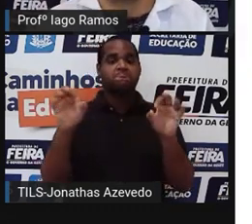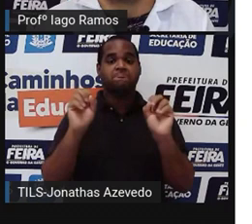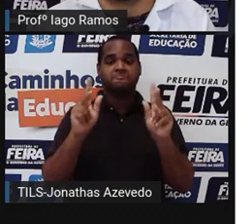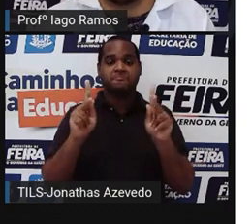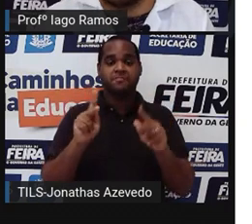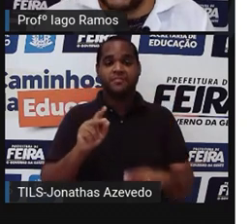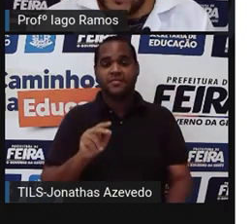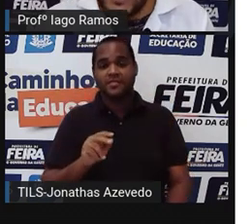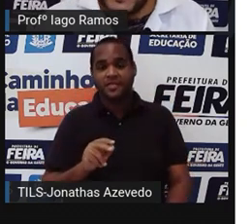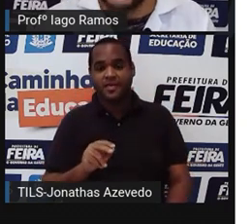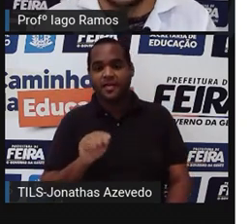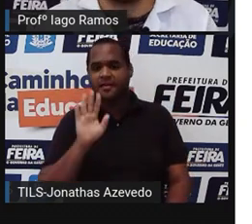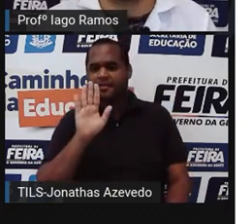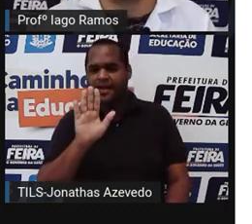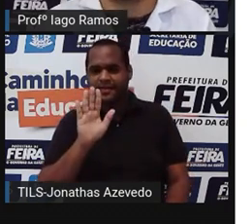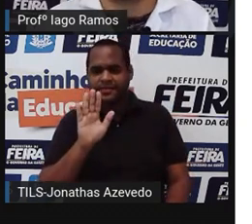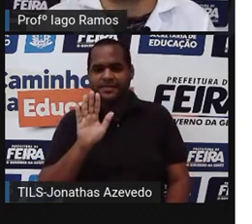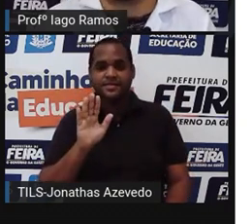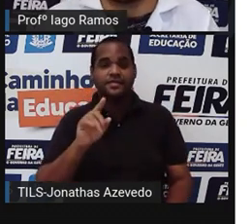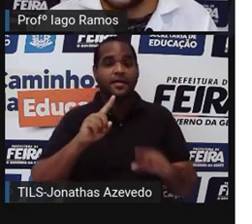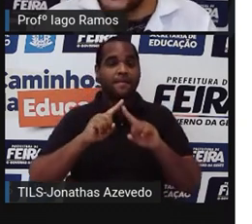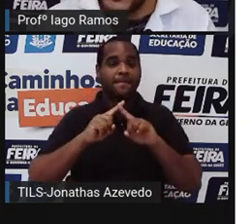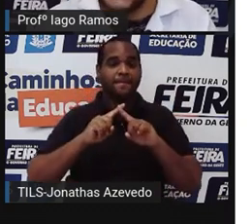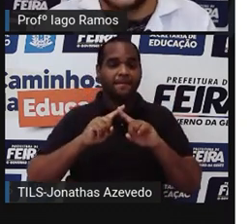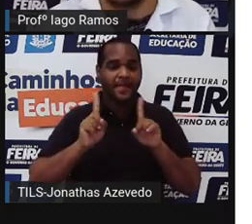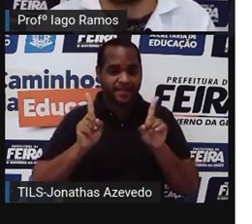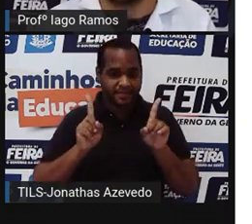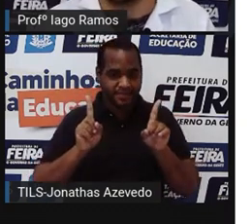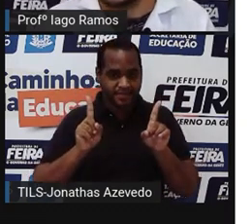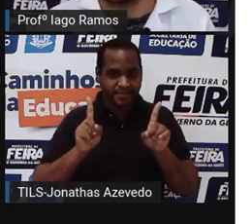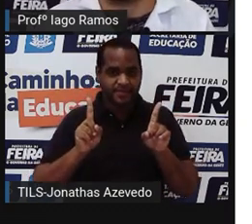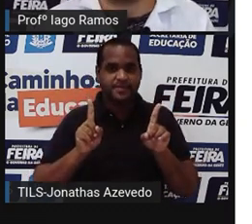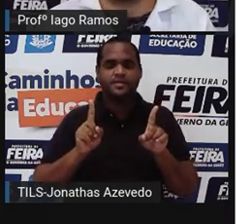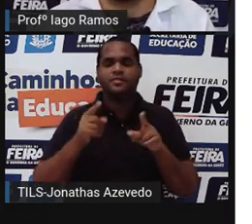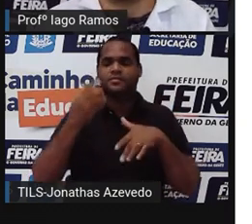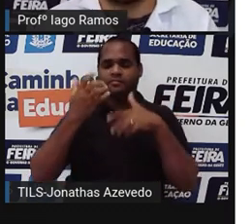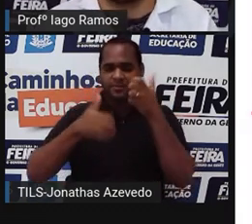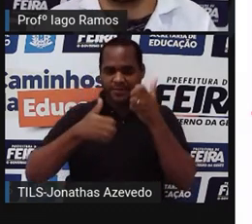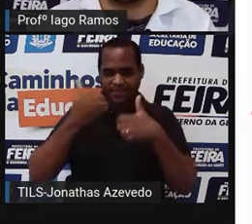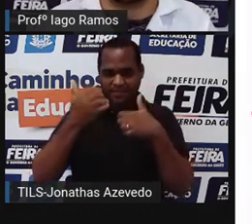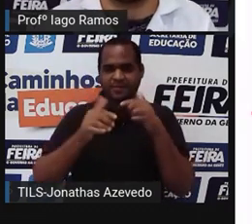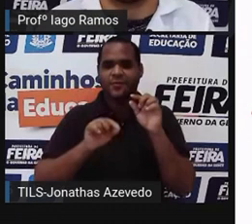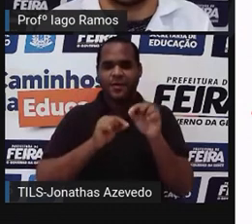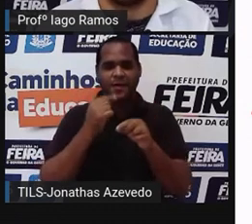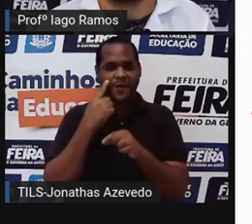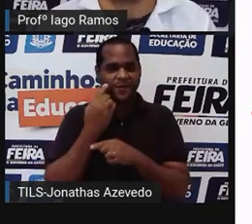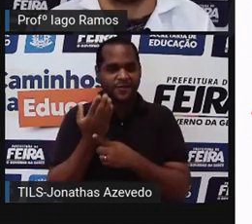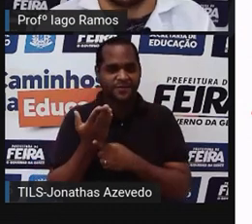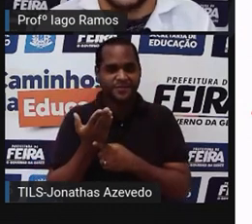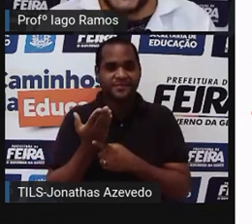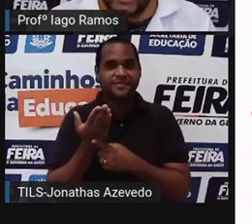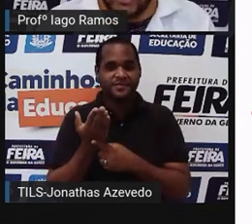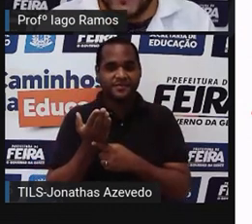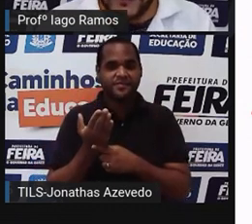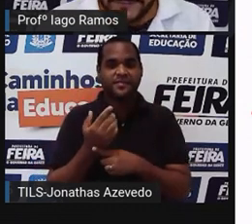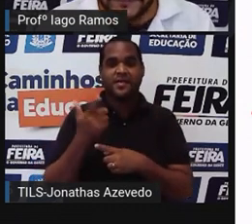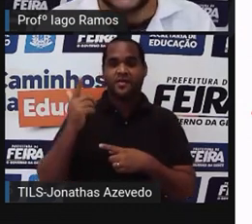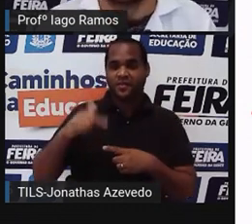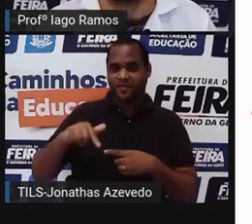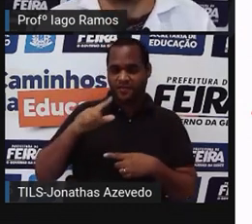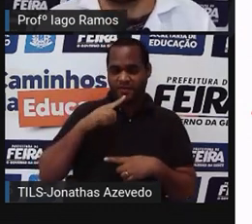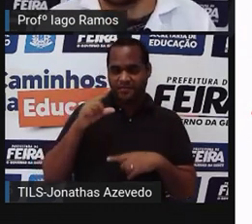Mas, vamos lá, só mais uma aplicação para a gente entender isso aqui direitinho, beleza? Mais uma, olha só. De